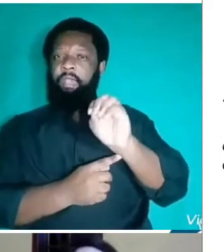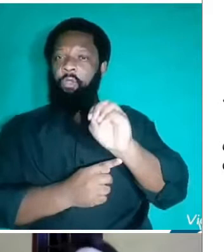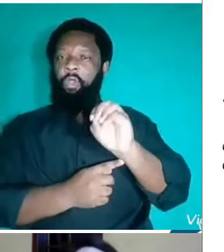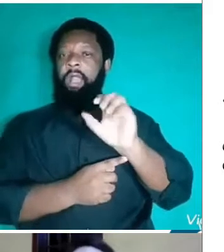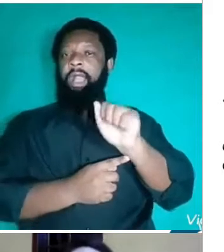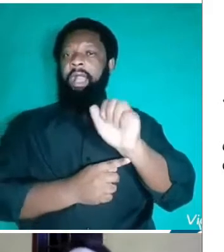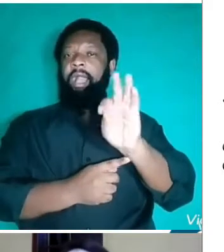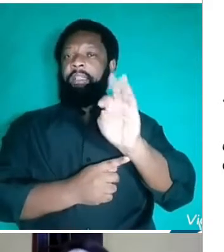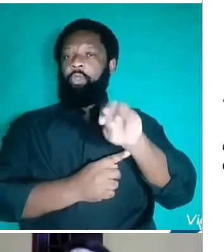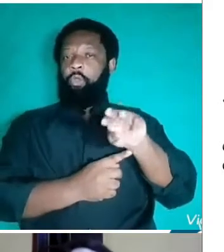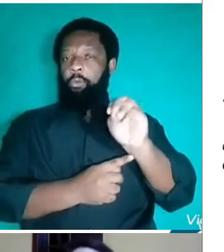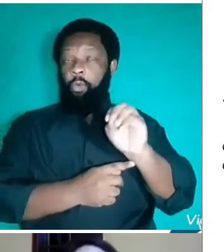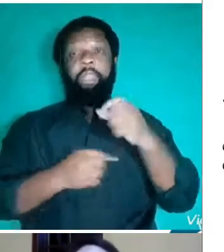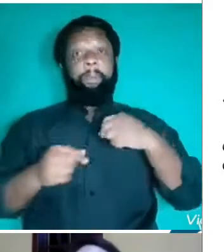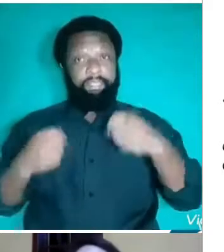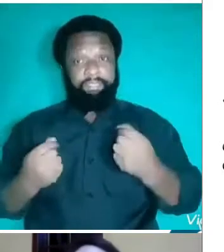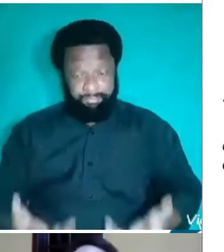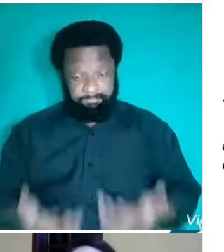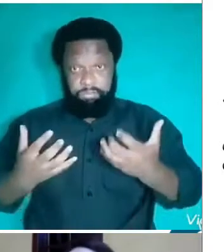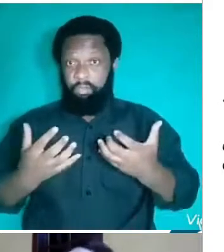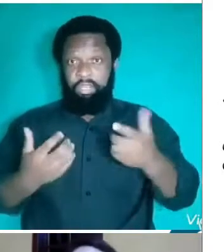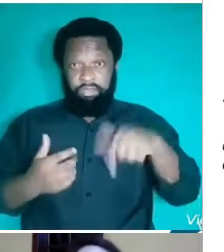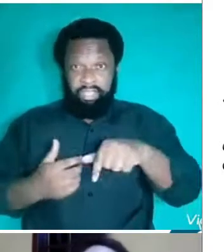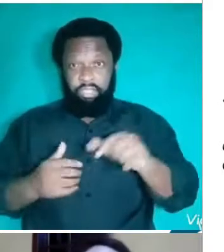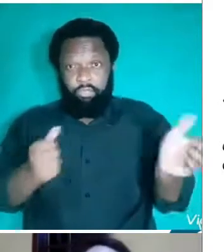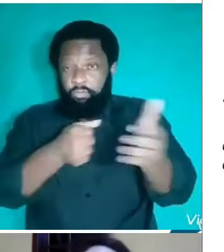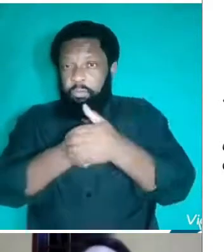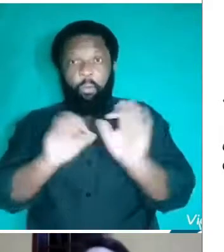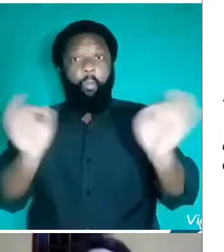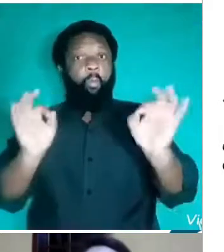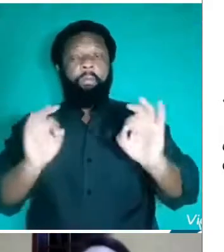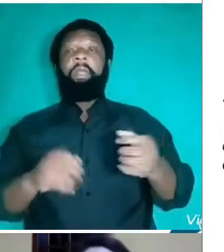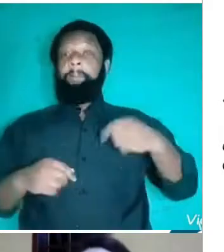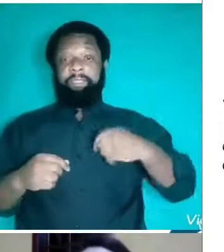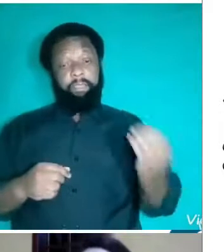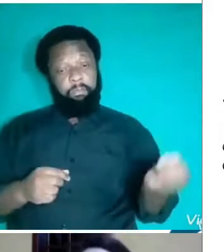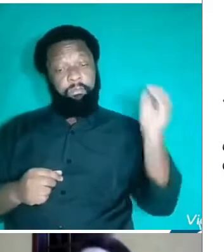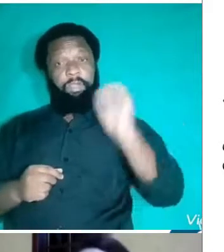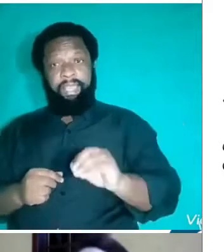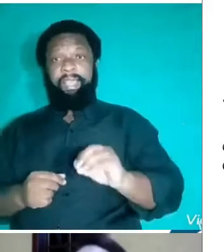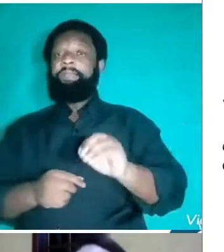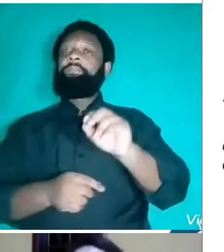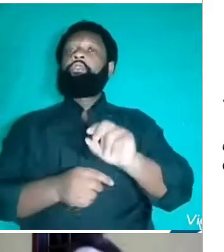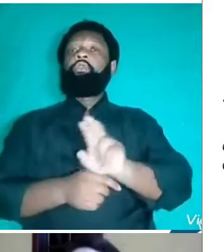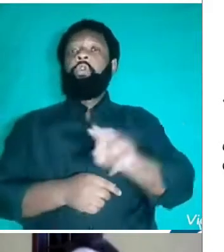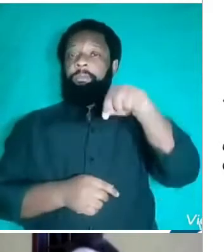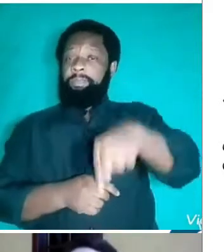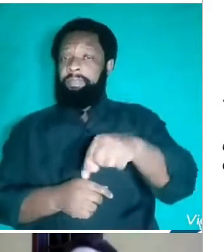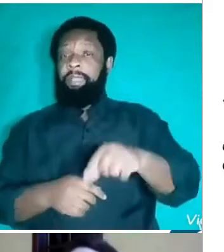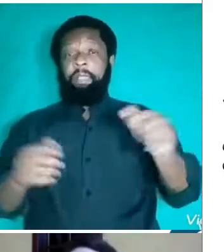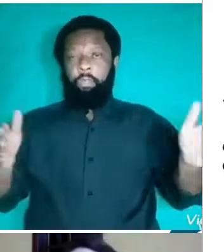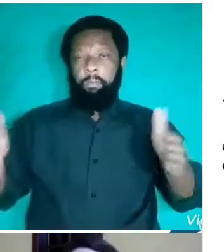ficar subentendido como o hidrogênio, ou vai ser a pontinha e a inflexão como o carbono. Ele vai aparecer aqui no meio